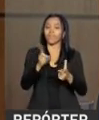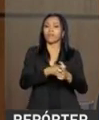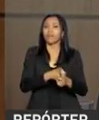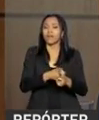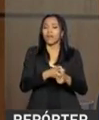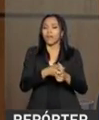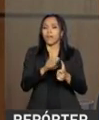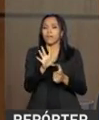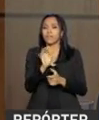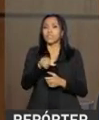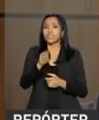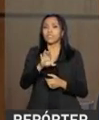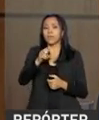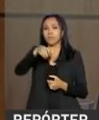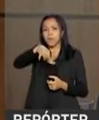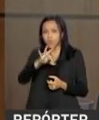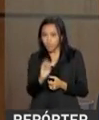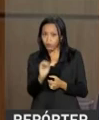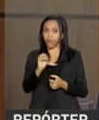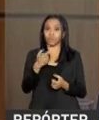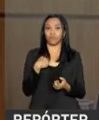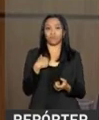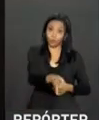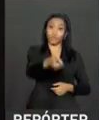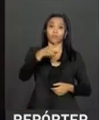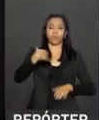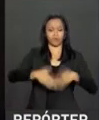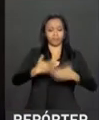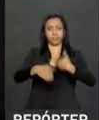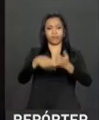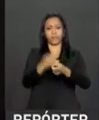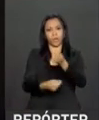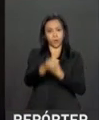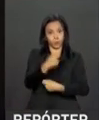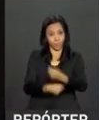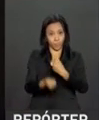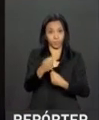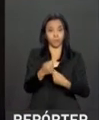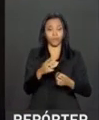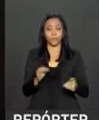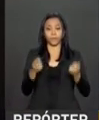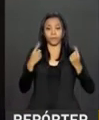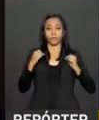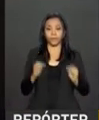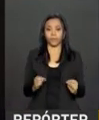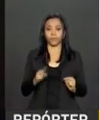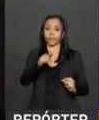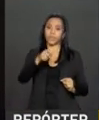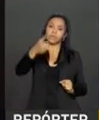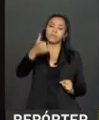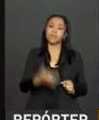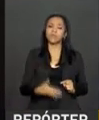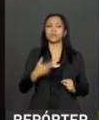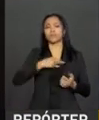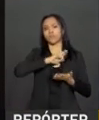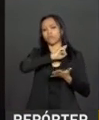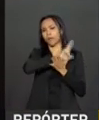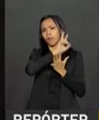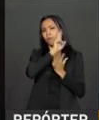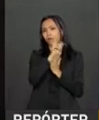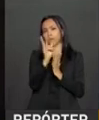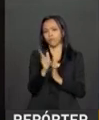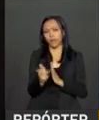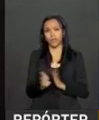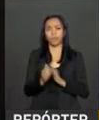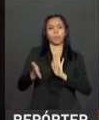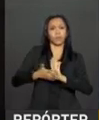soberana, beneficiando a economia brasileira. Um conjunto de reformas, né, começando pela reforma